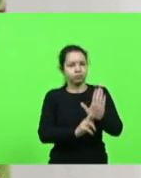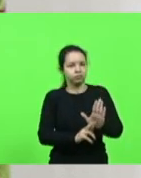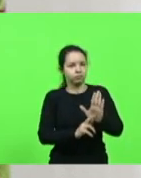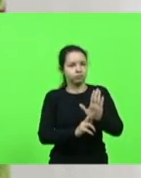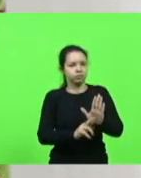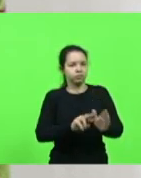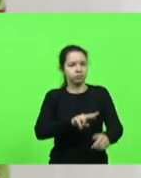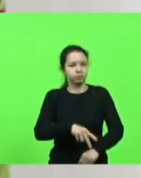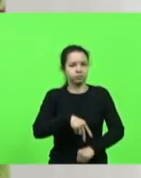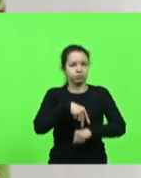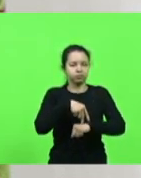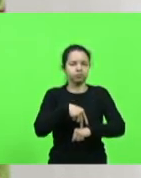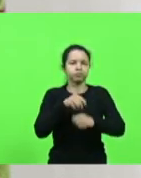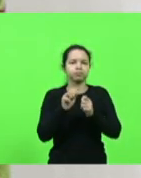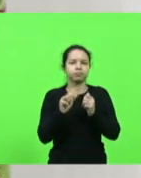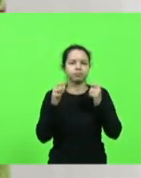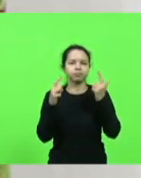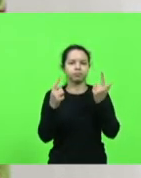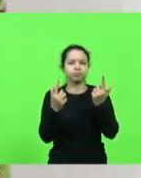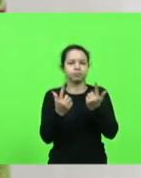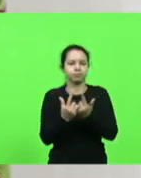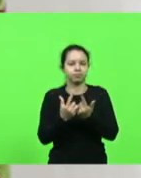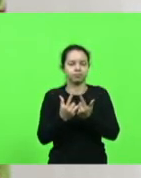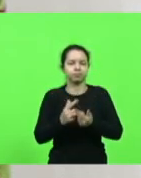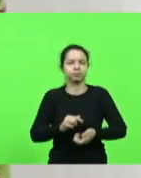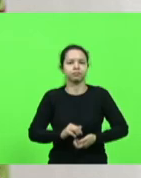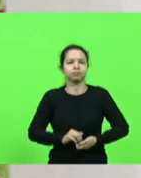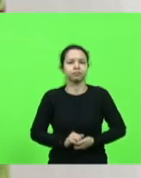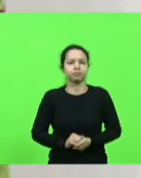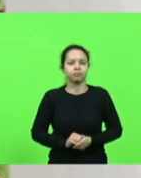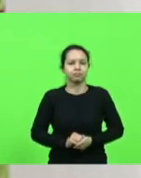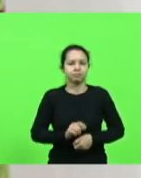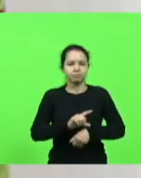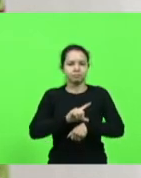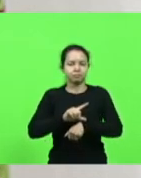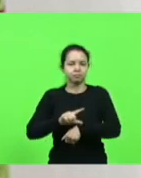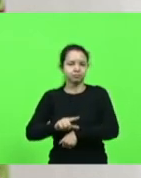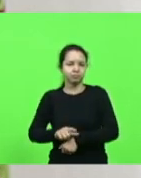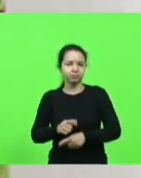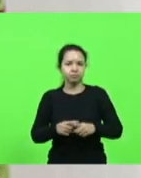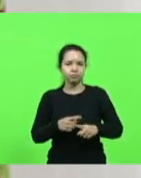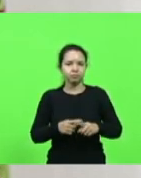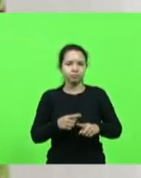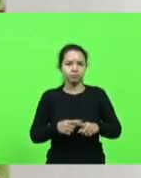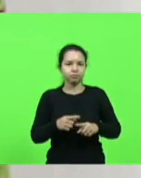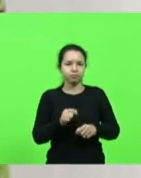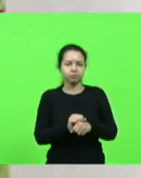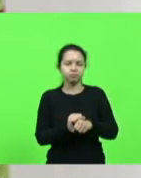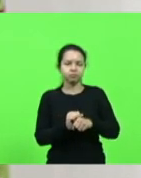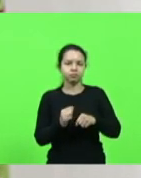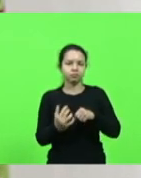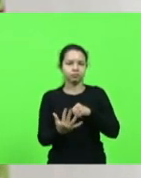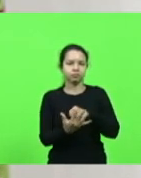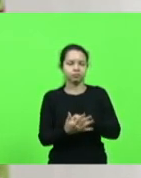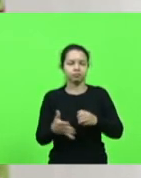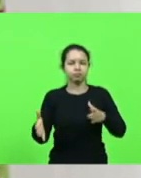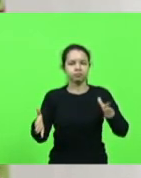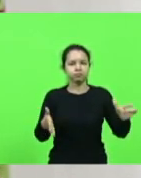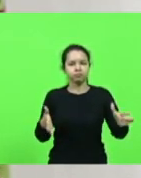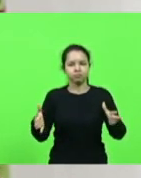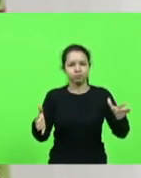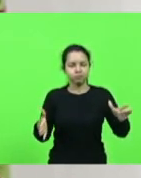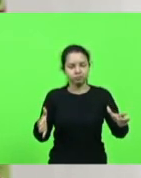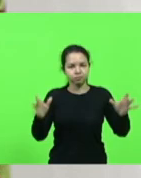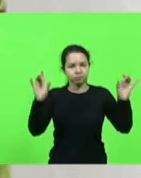augusta Assembleia Legislativa. E, embora atrasada em função da pandemia, é um precioso momento para assinalar